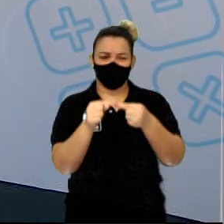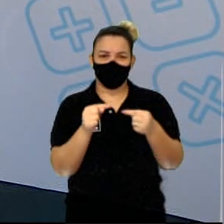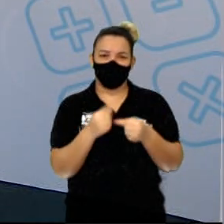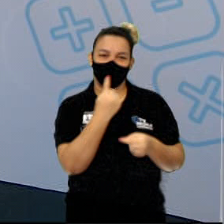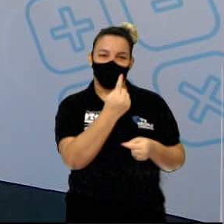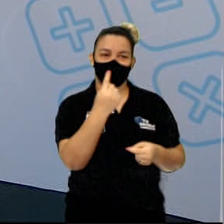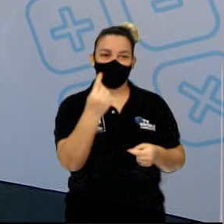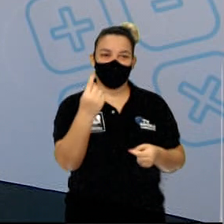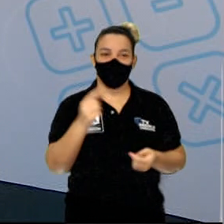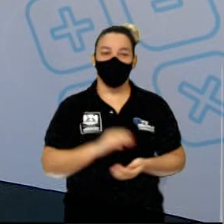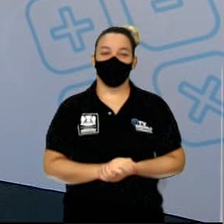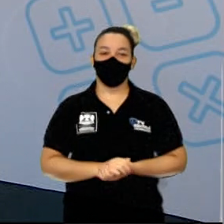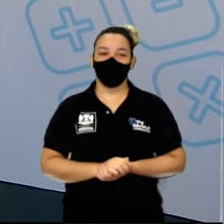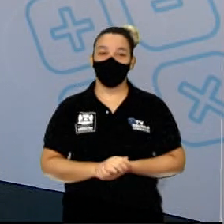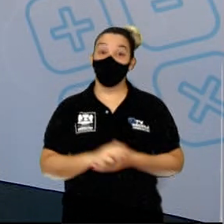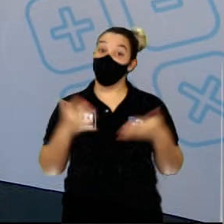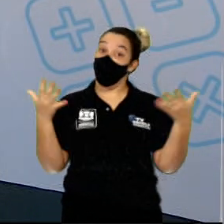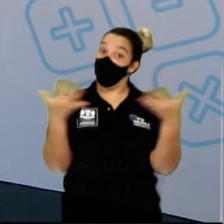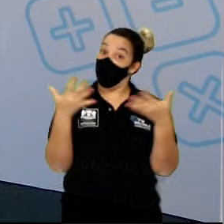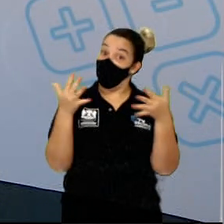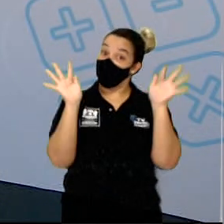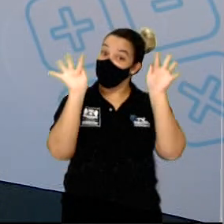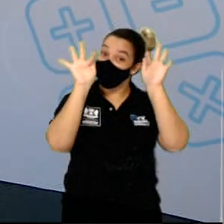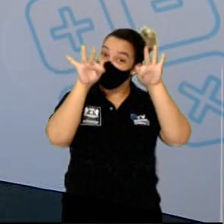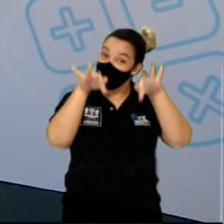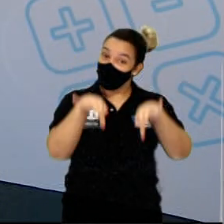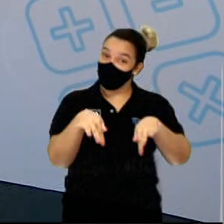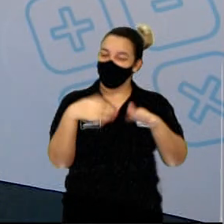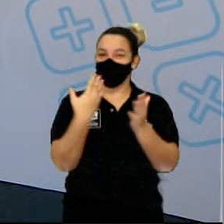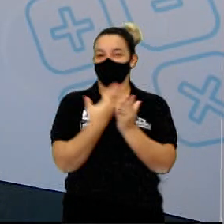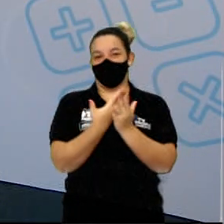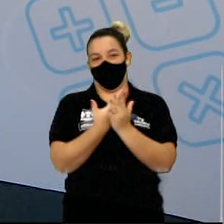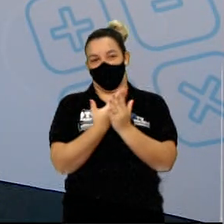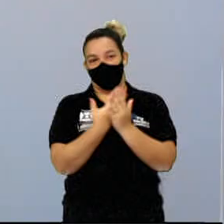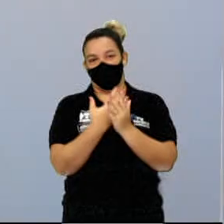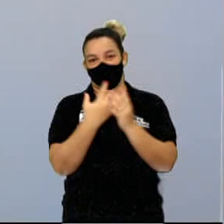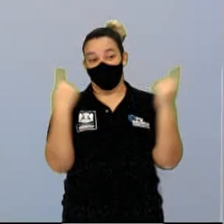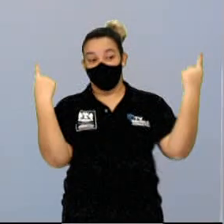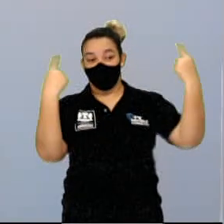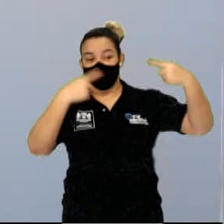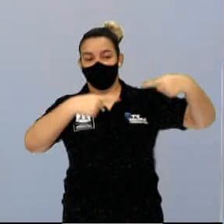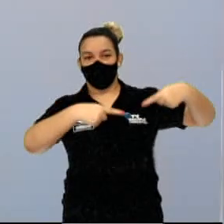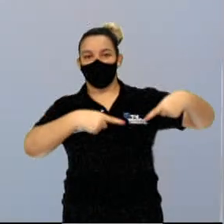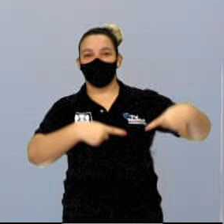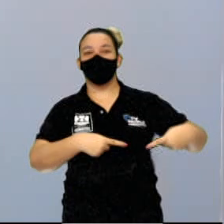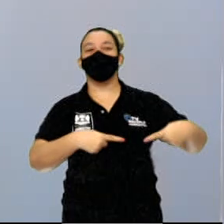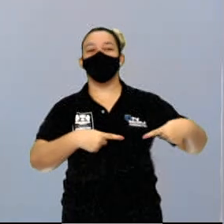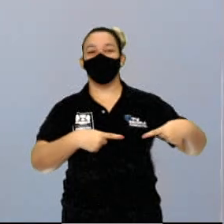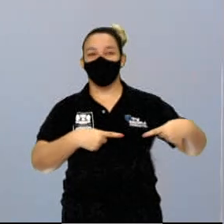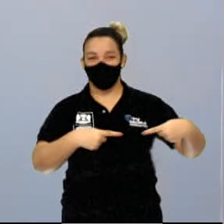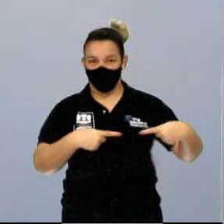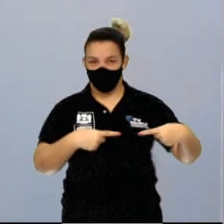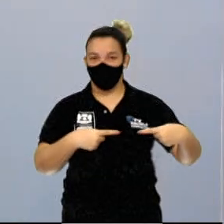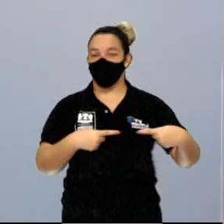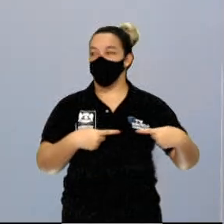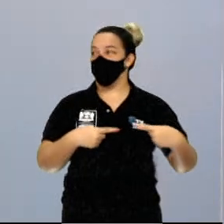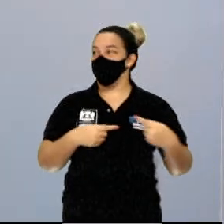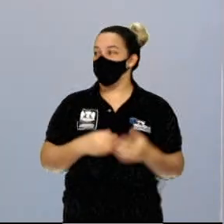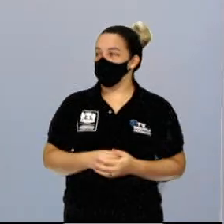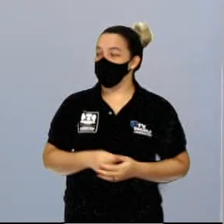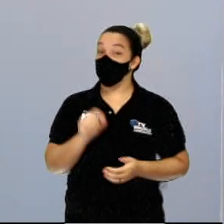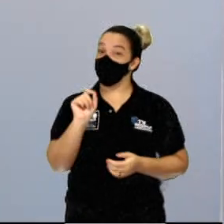dia. Bom, chegamos ao fim da nossa aula, né? Esse é o desafio que eu trouxe para vocês, que